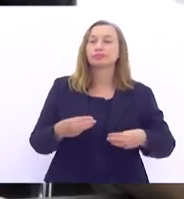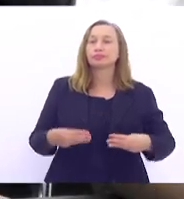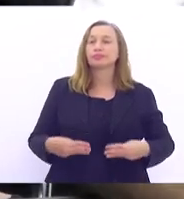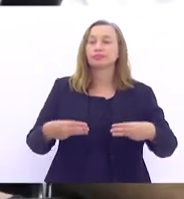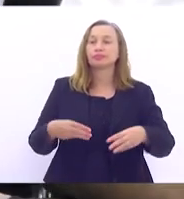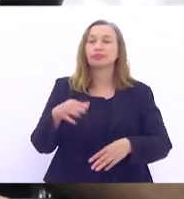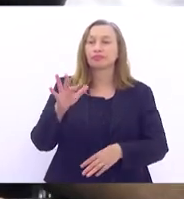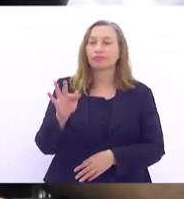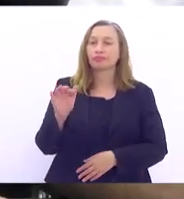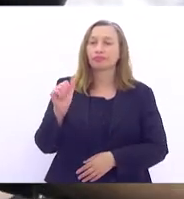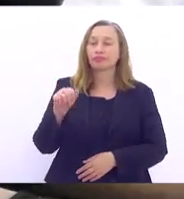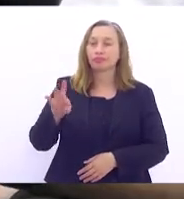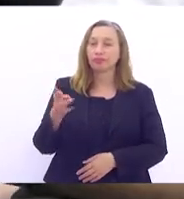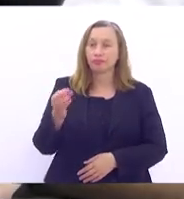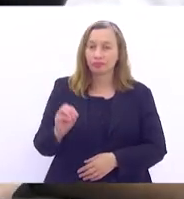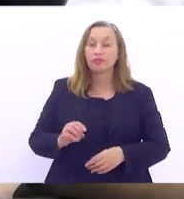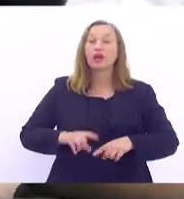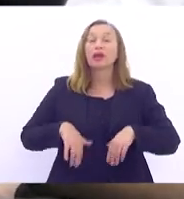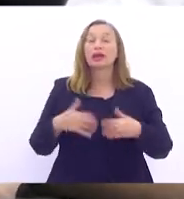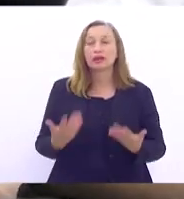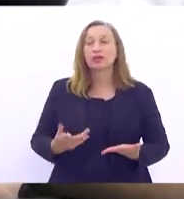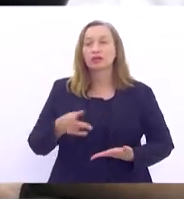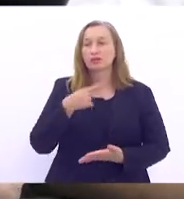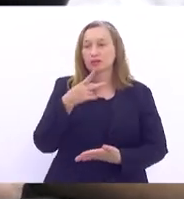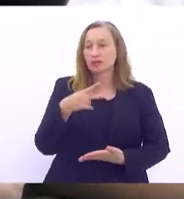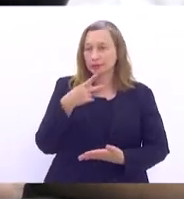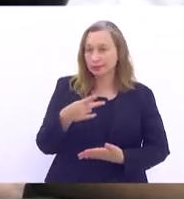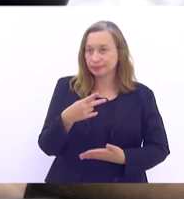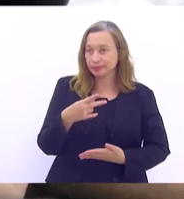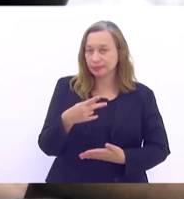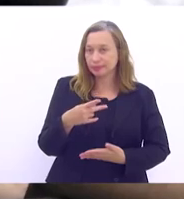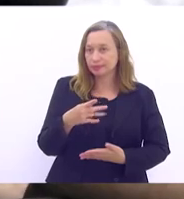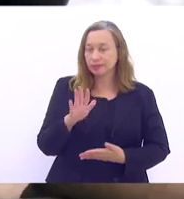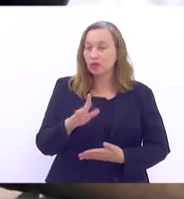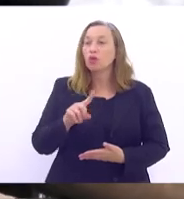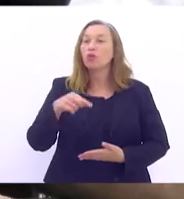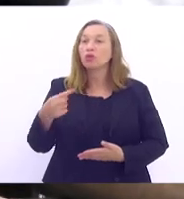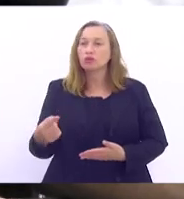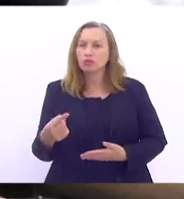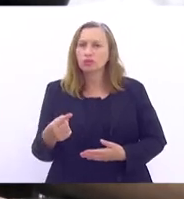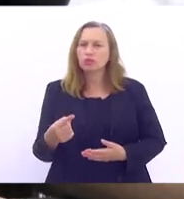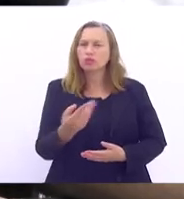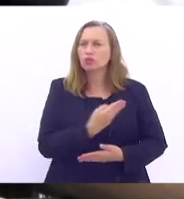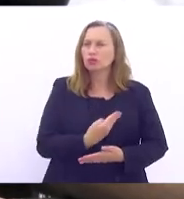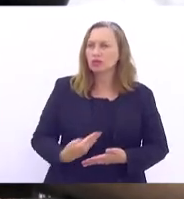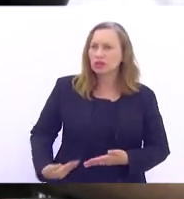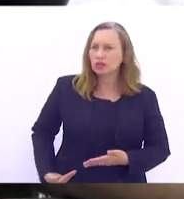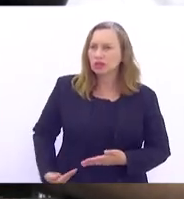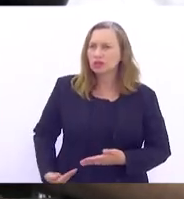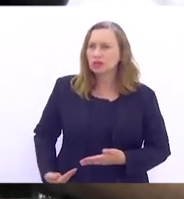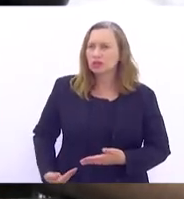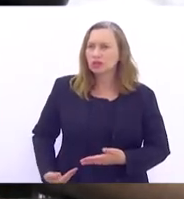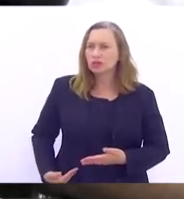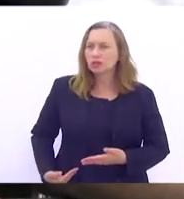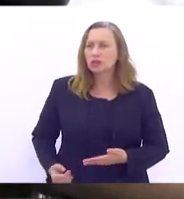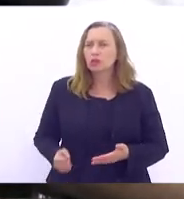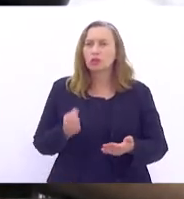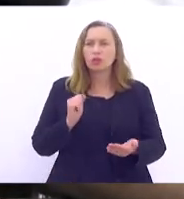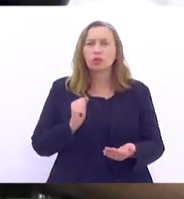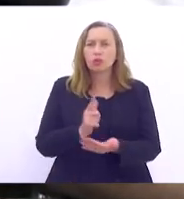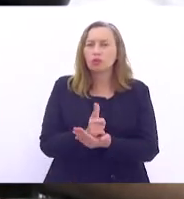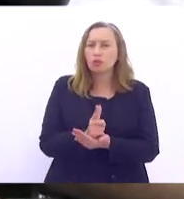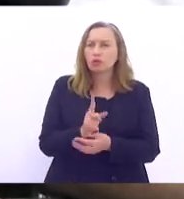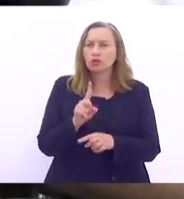Então, nós estamos falando de tornar... Outra coisa, o governador comprou esses equipamentos